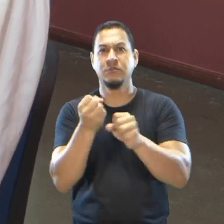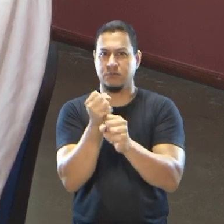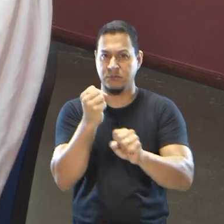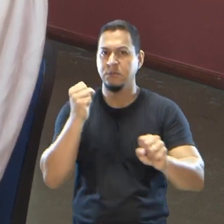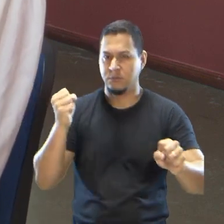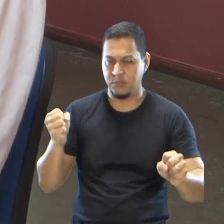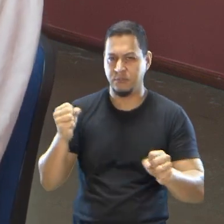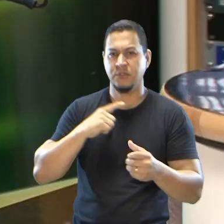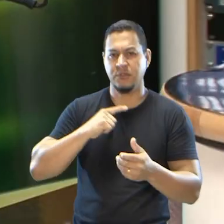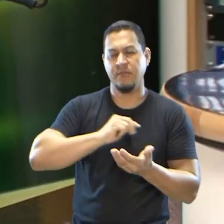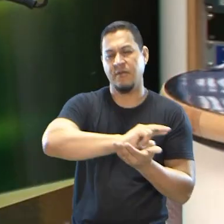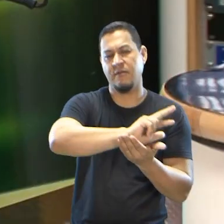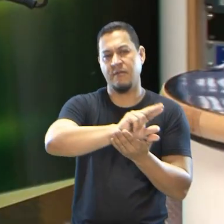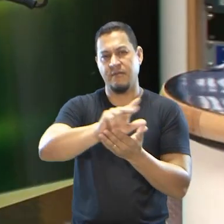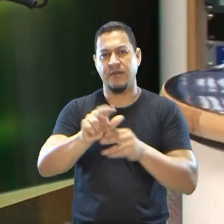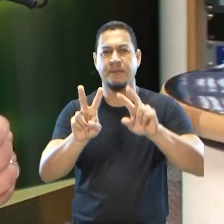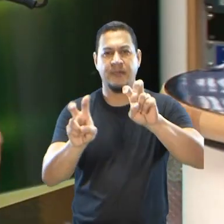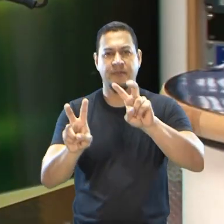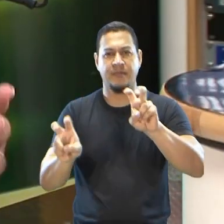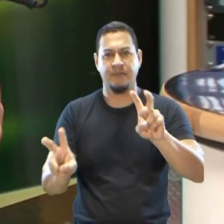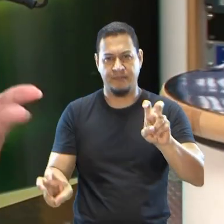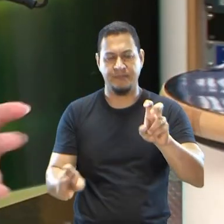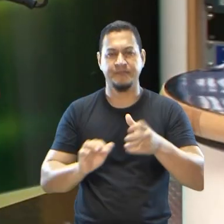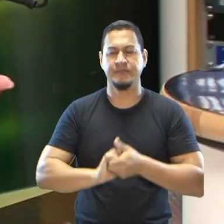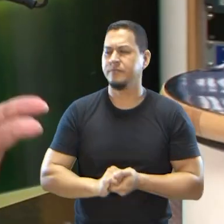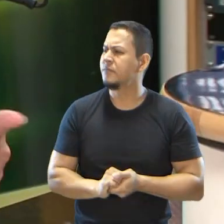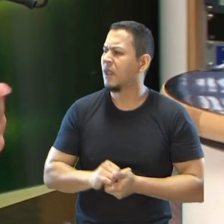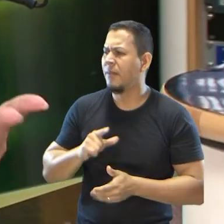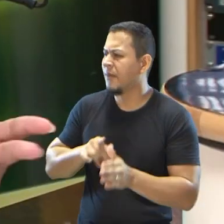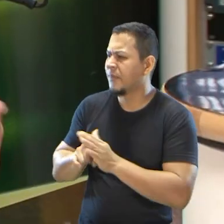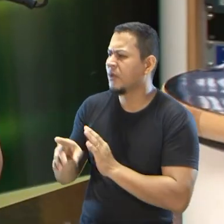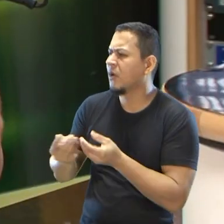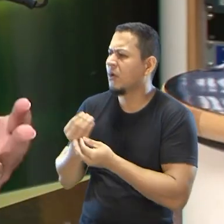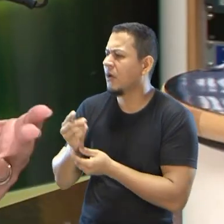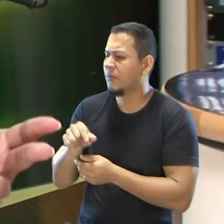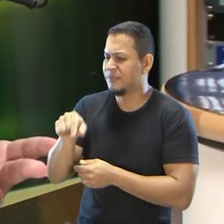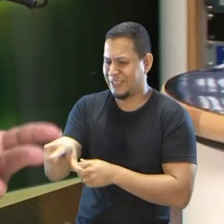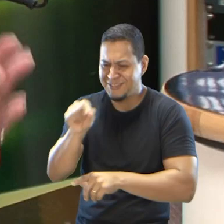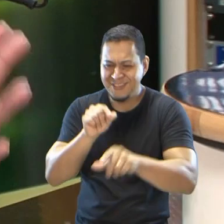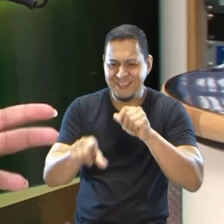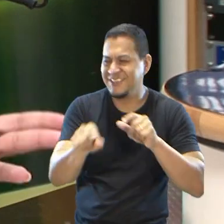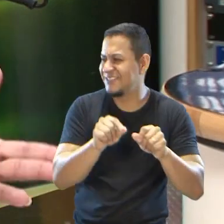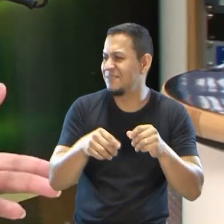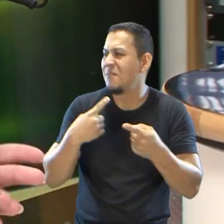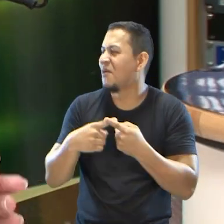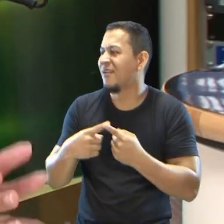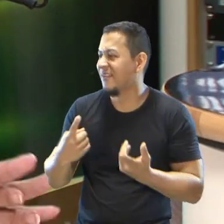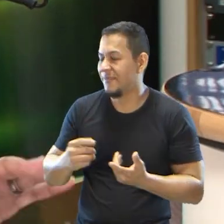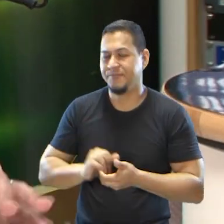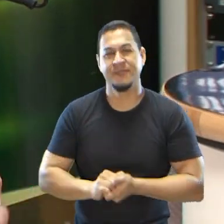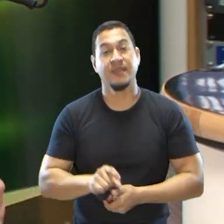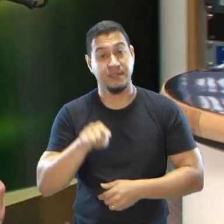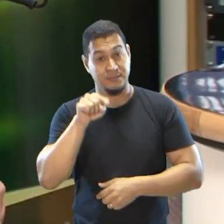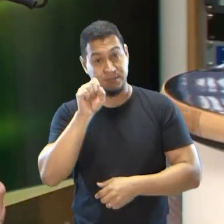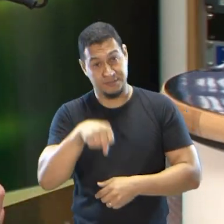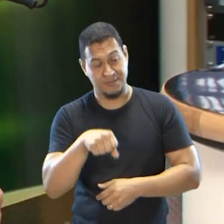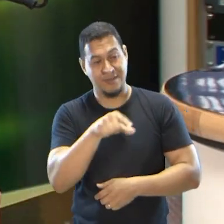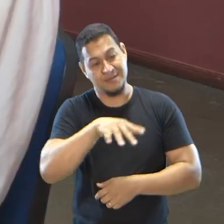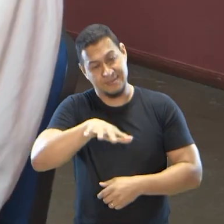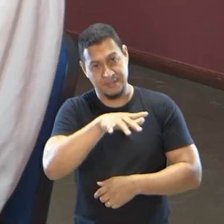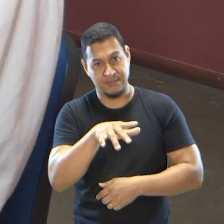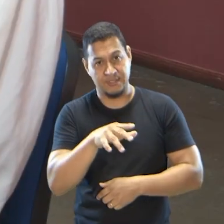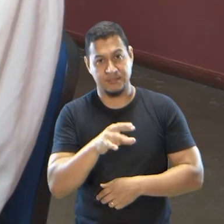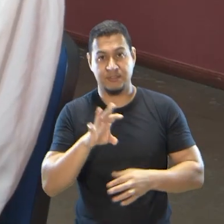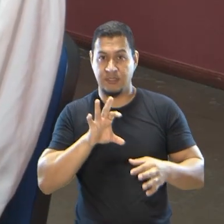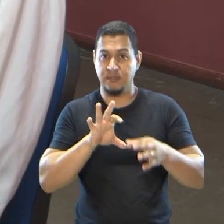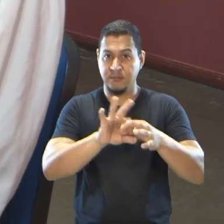um tema bem amplo. Foram várias temáticas. Como é a escolha dessas áreas temáticas, Fabiana? E por que a escolha dessas especificamente? Sim, essas